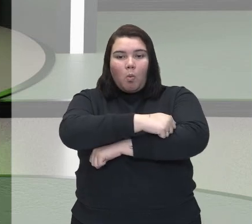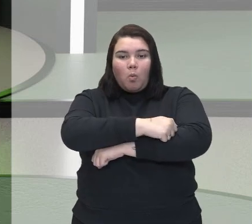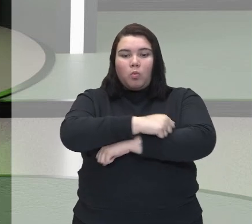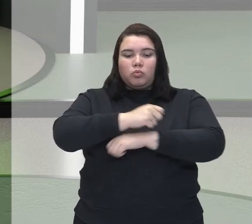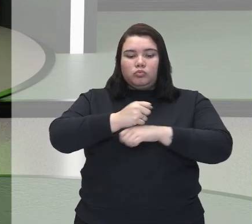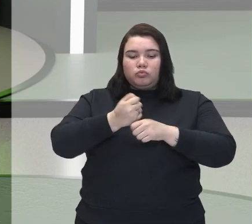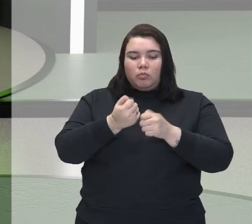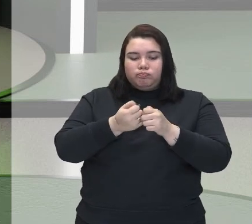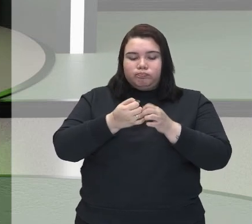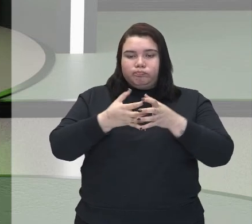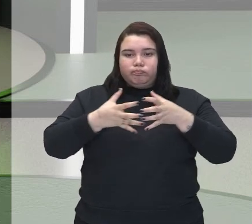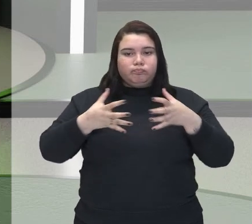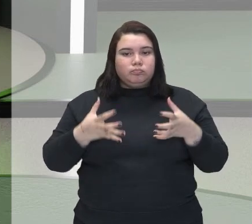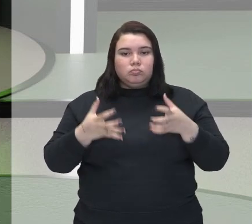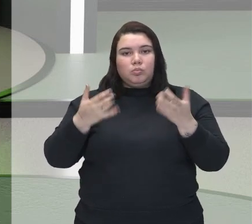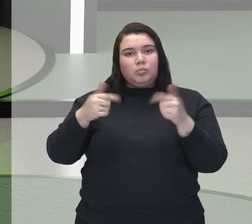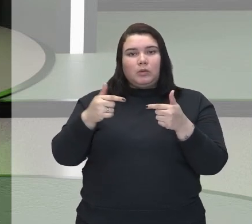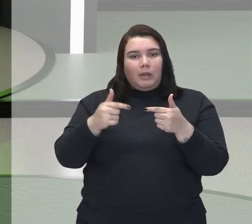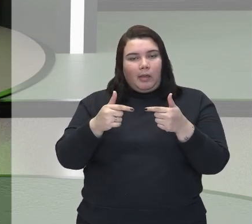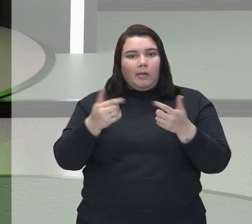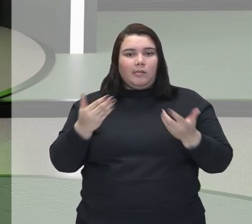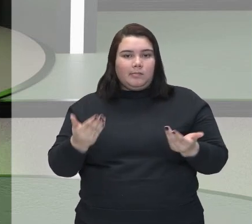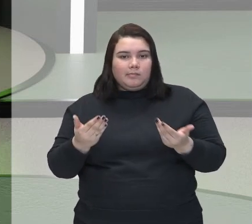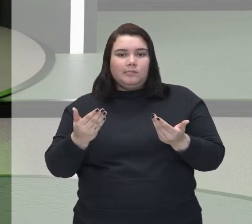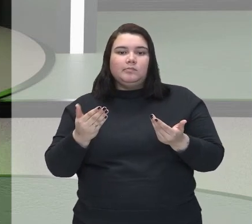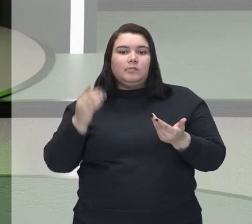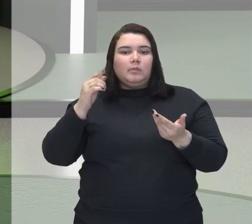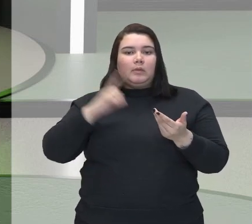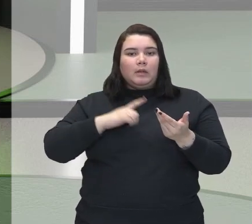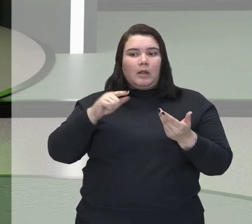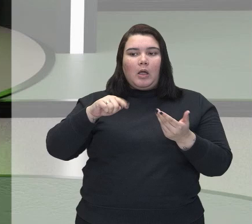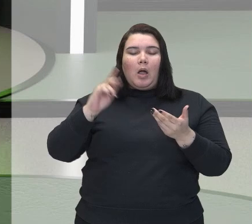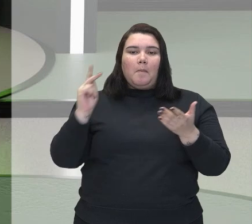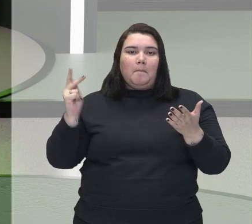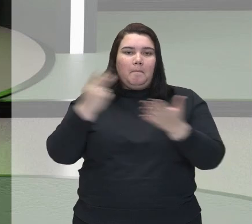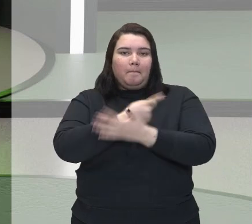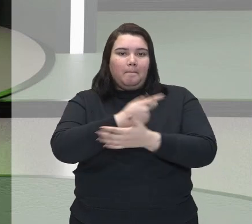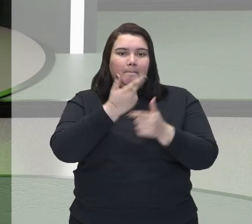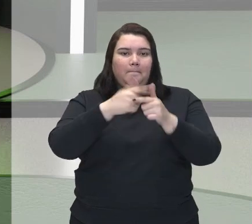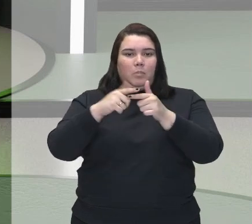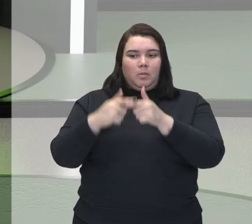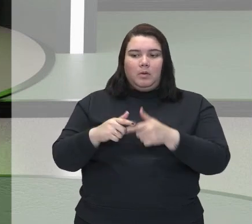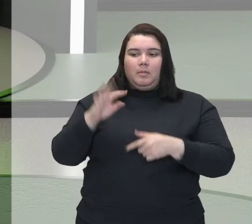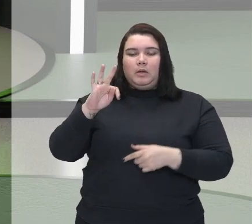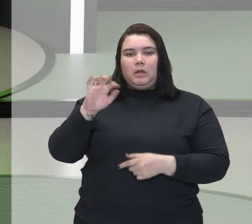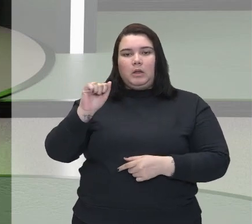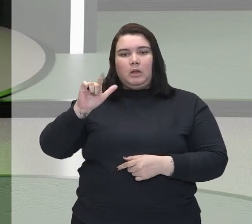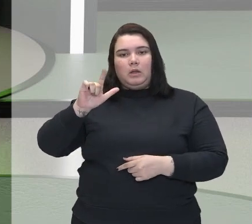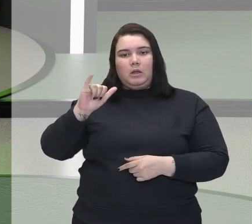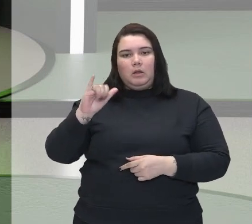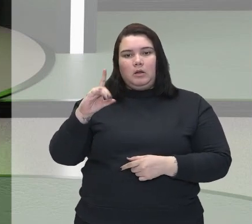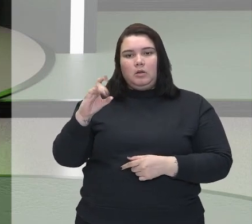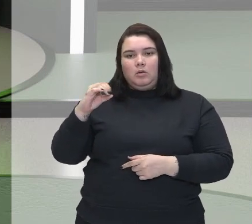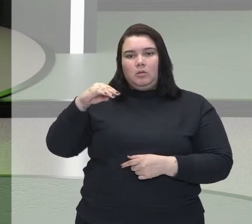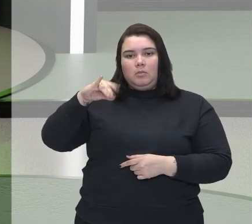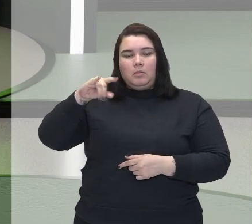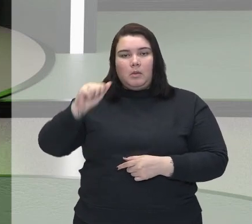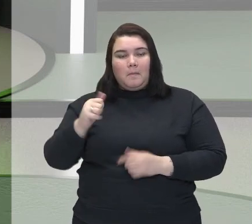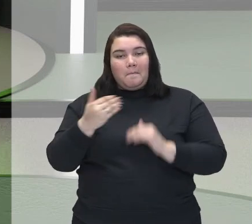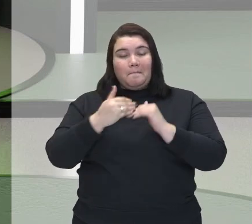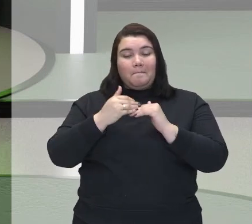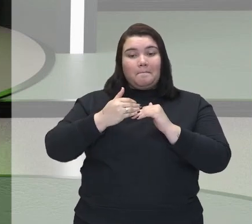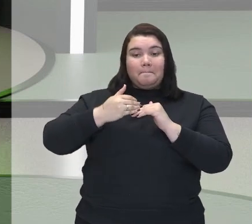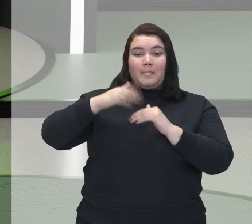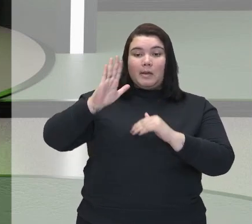suficiente. Então, na verdade, foi uma tragédia chamada de tragédia da talidomida. Foram mais de